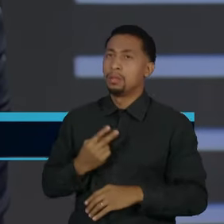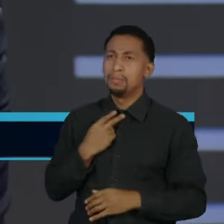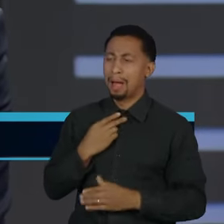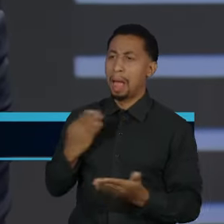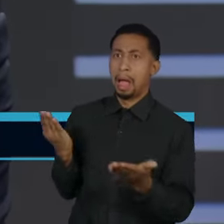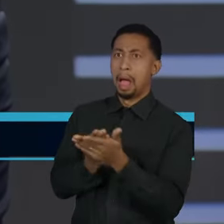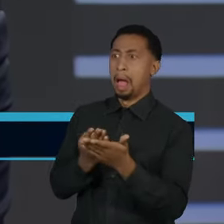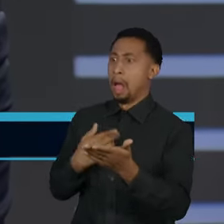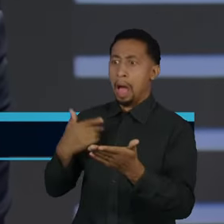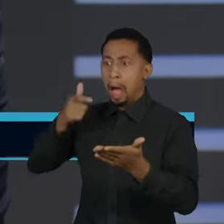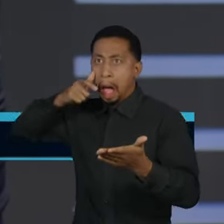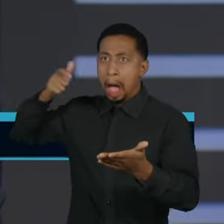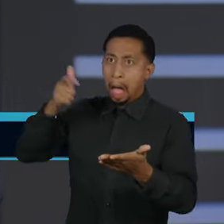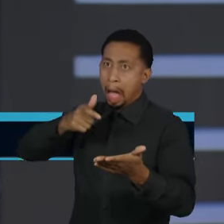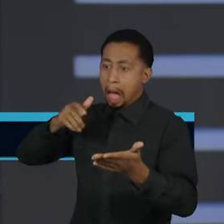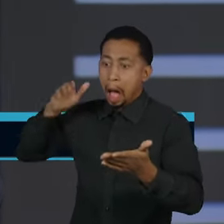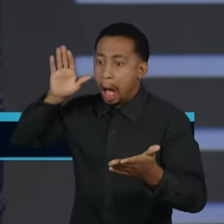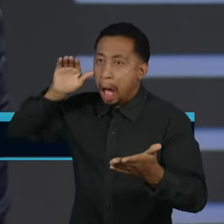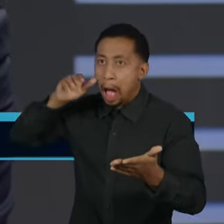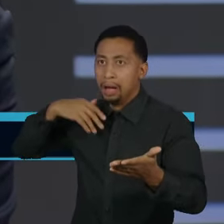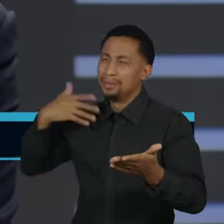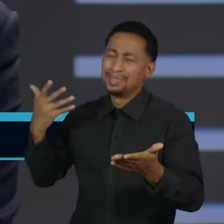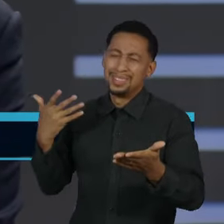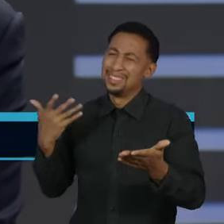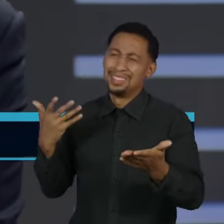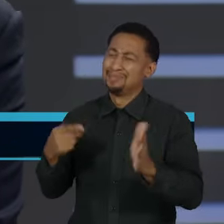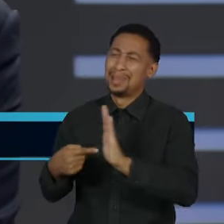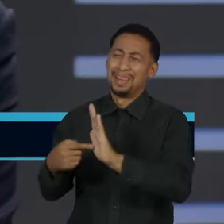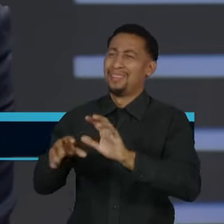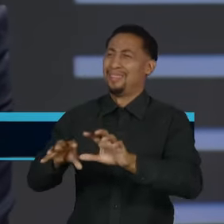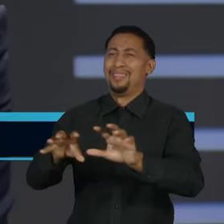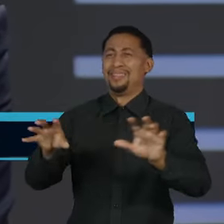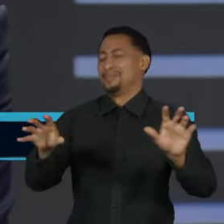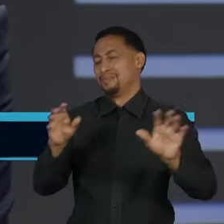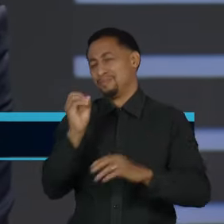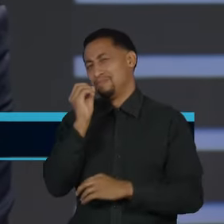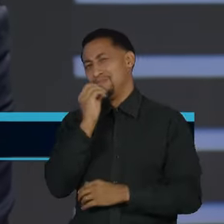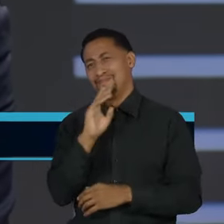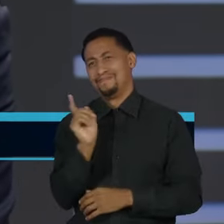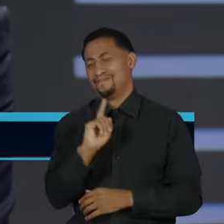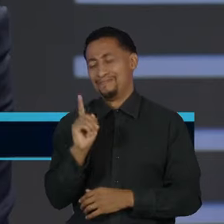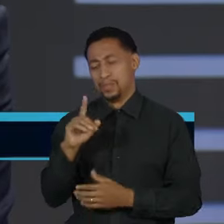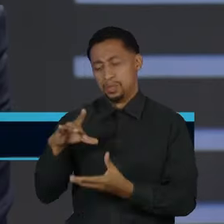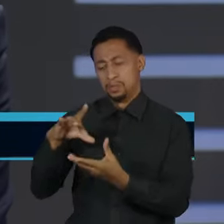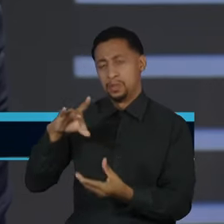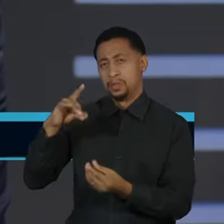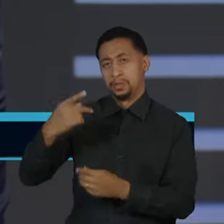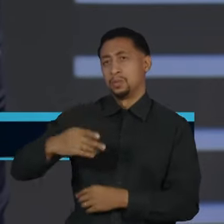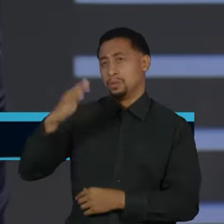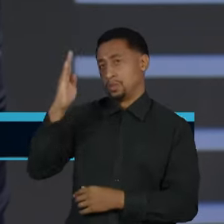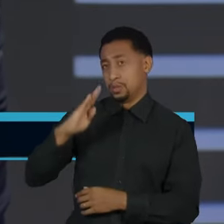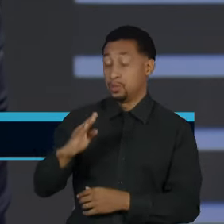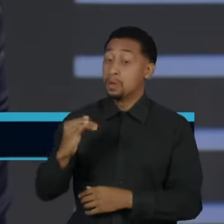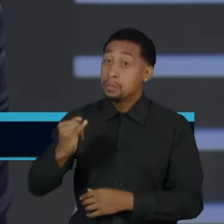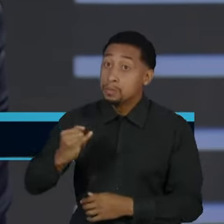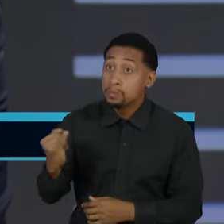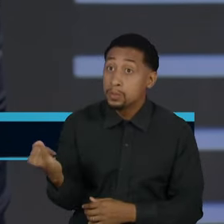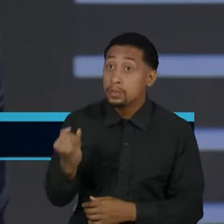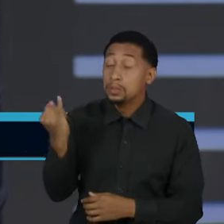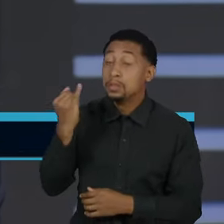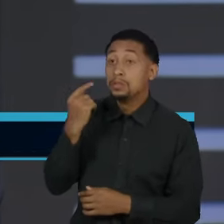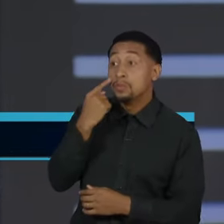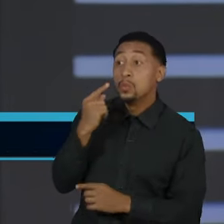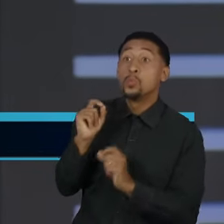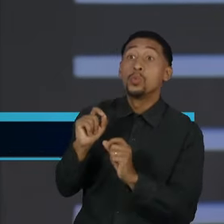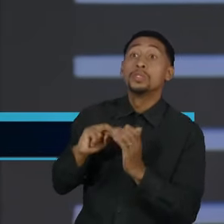certa maneira, vem se glamorizando, e isso não é bom para a questão democrática e muito bem para o entendimento do que